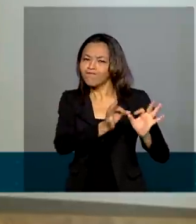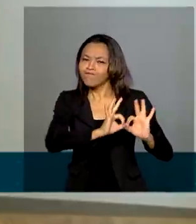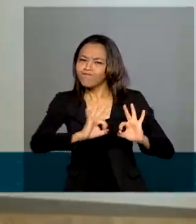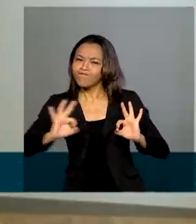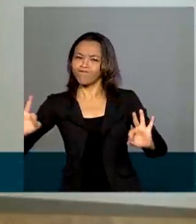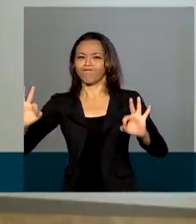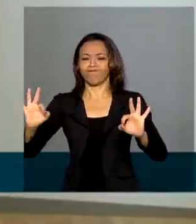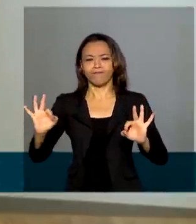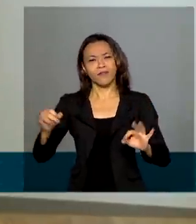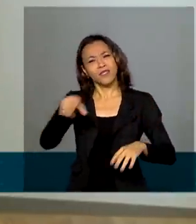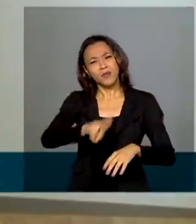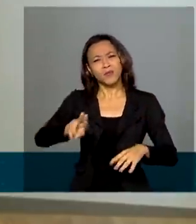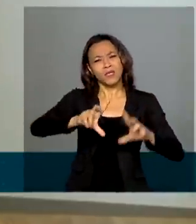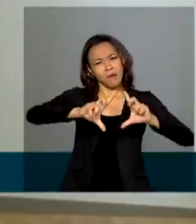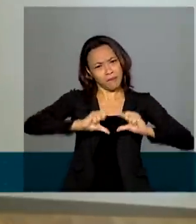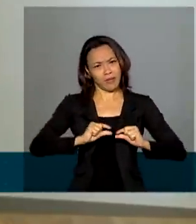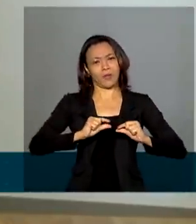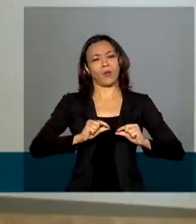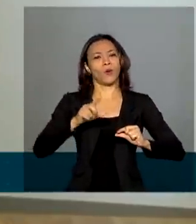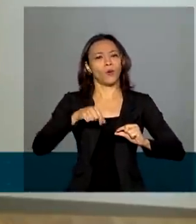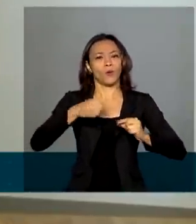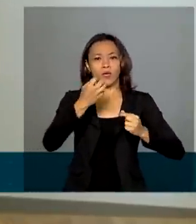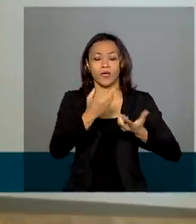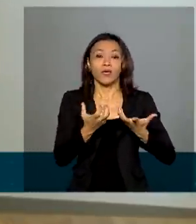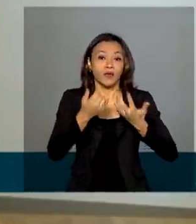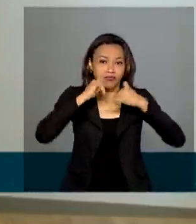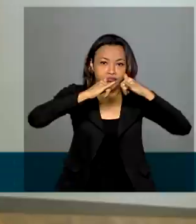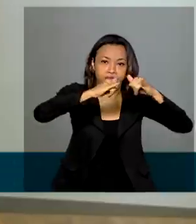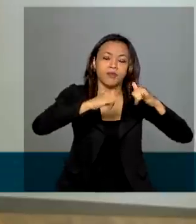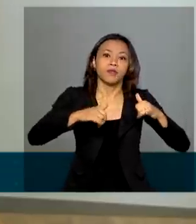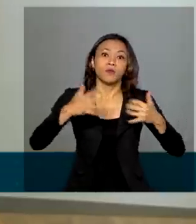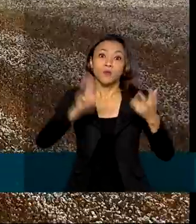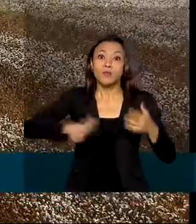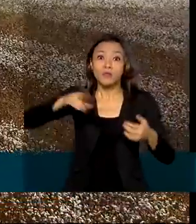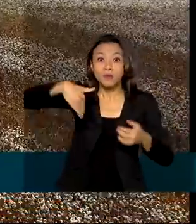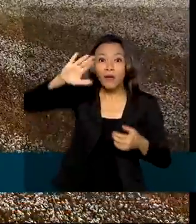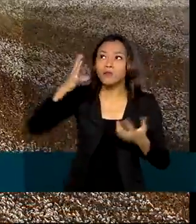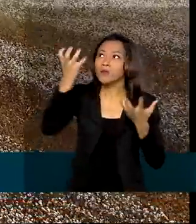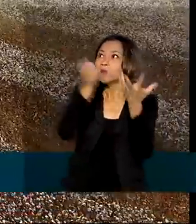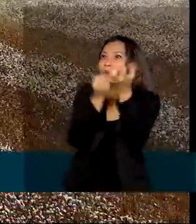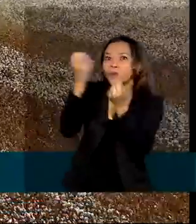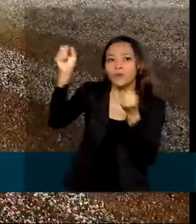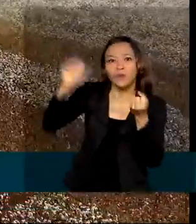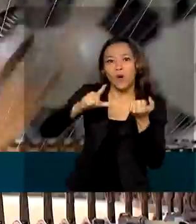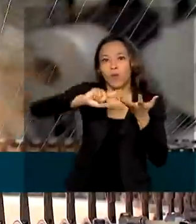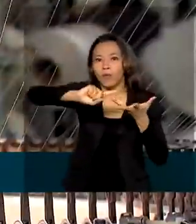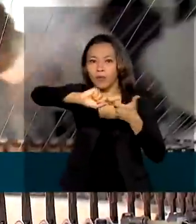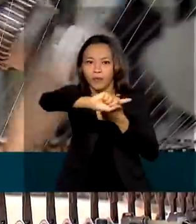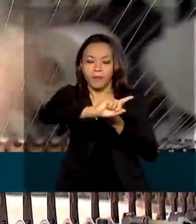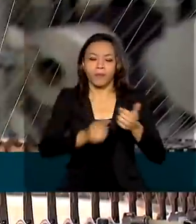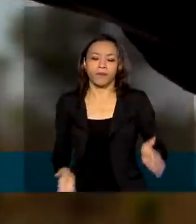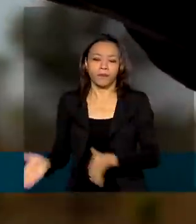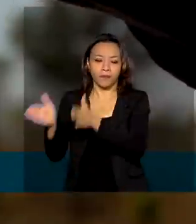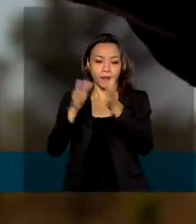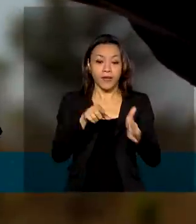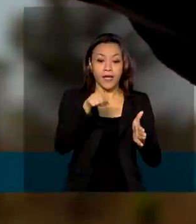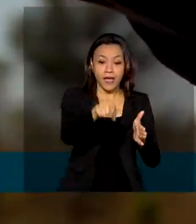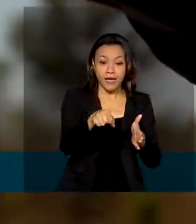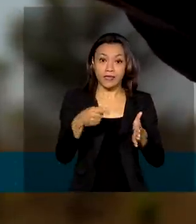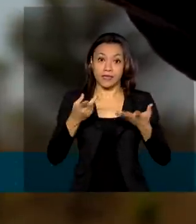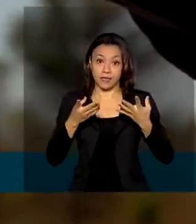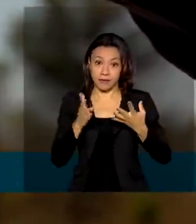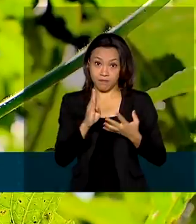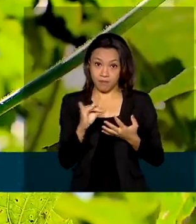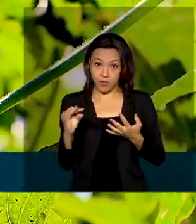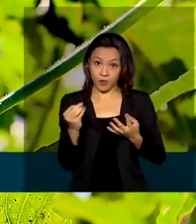e usar menos energia energia mais limpa em termos ambientais o Brasil biotech quer aproveitar as oportunidades